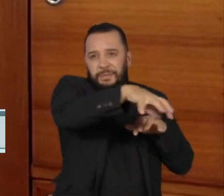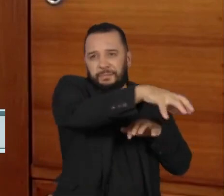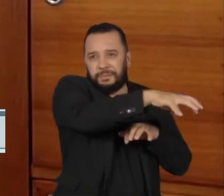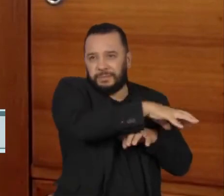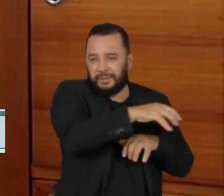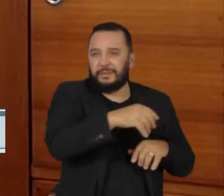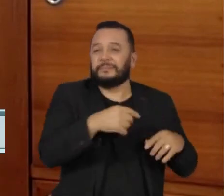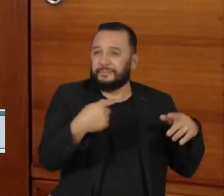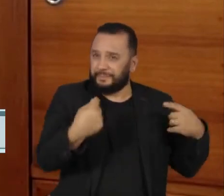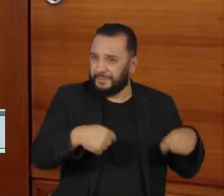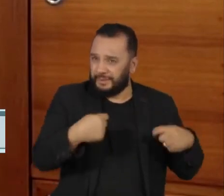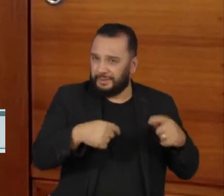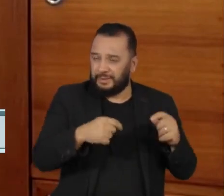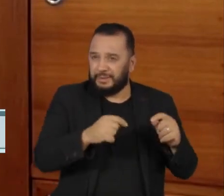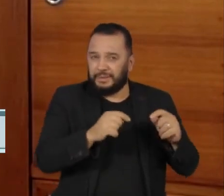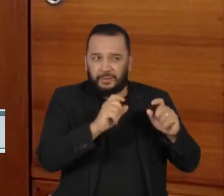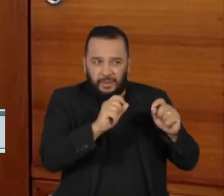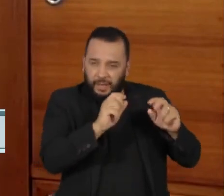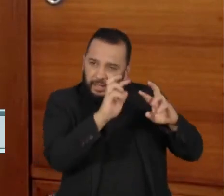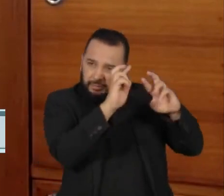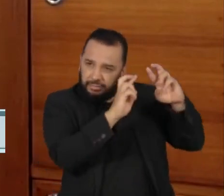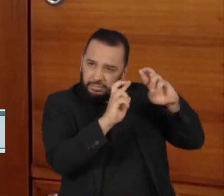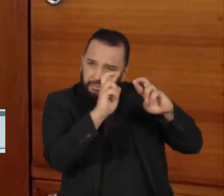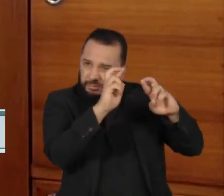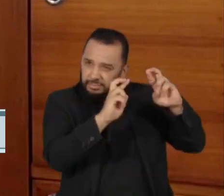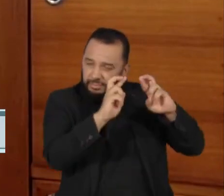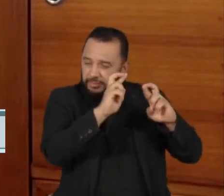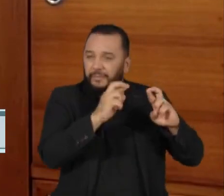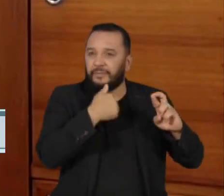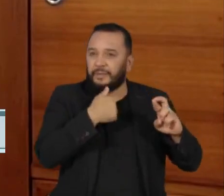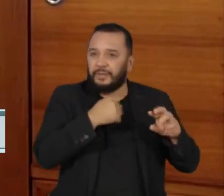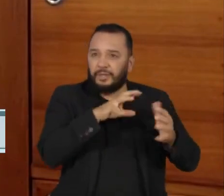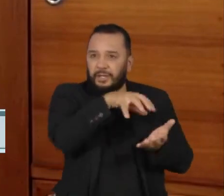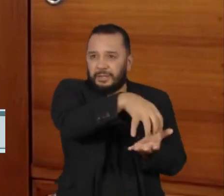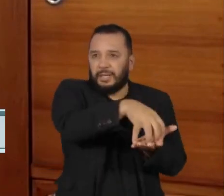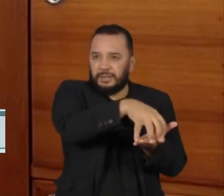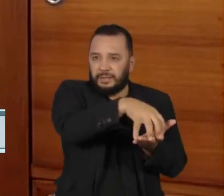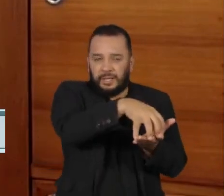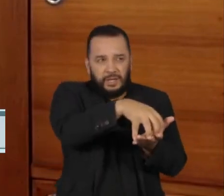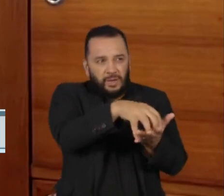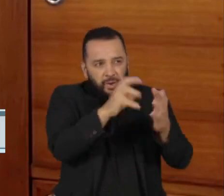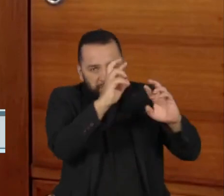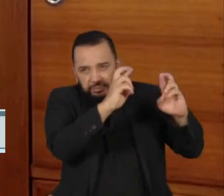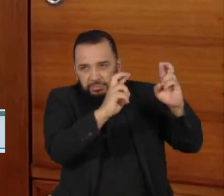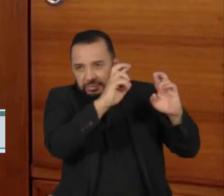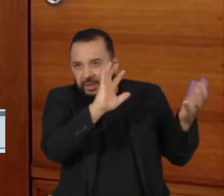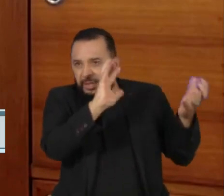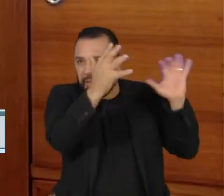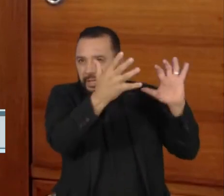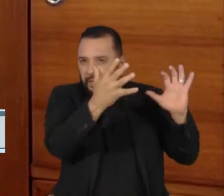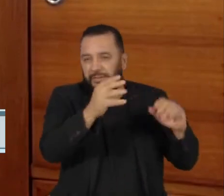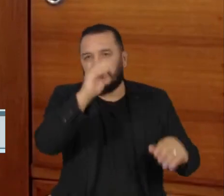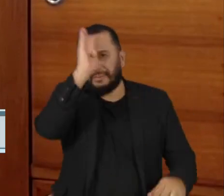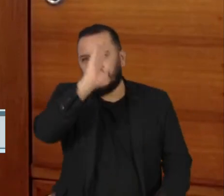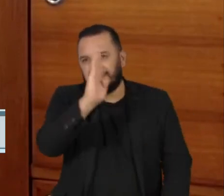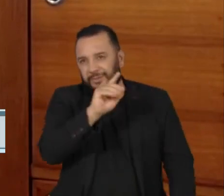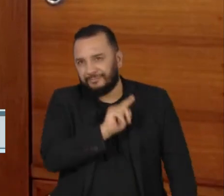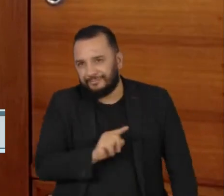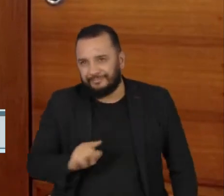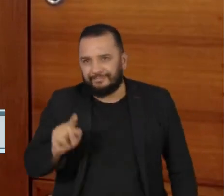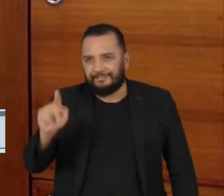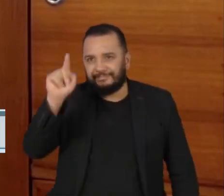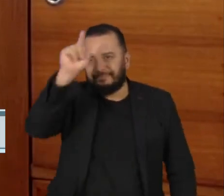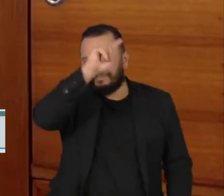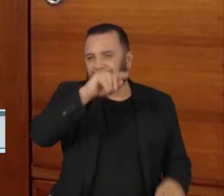depende tanto a parte de monitoramento, que são as estações meteorológicas que espalhadas em todo o território, a questão